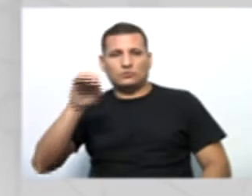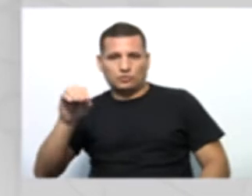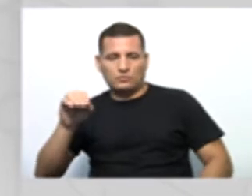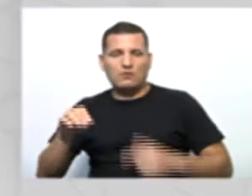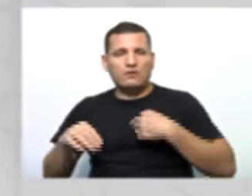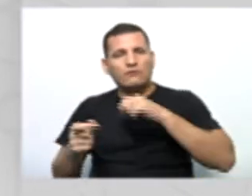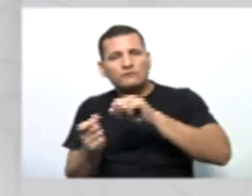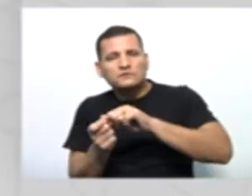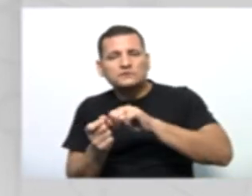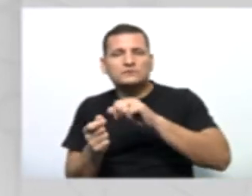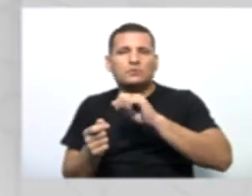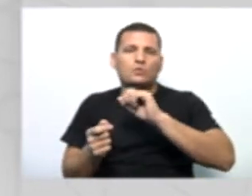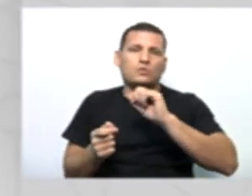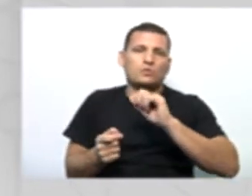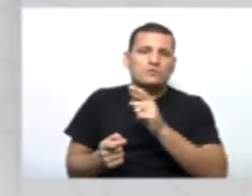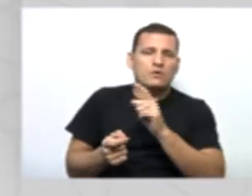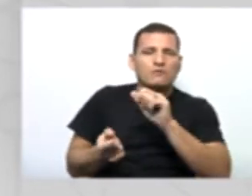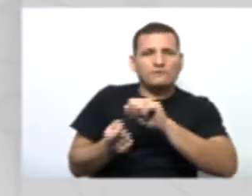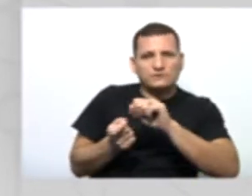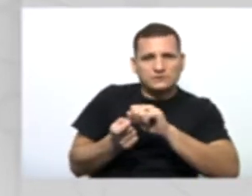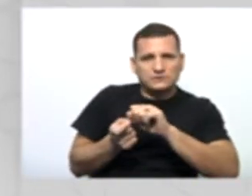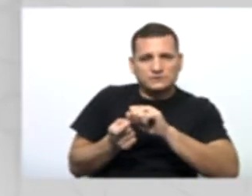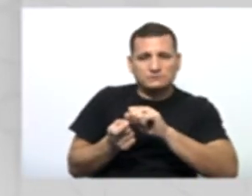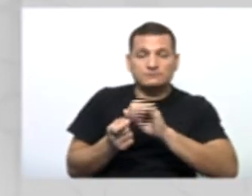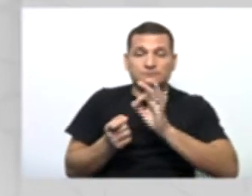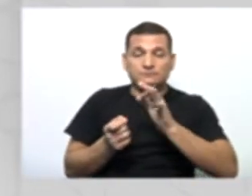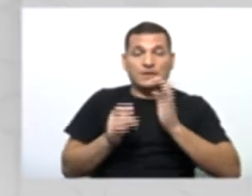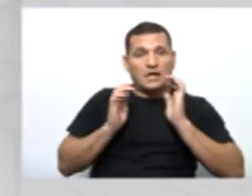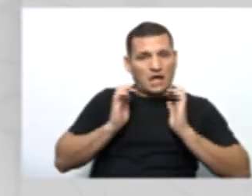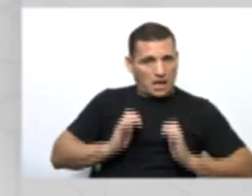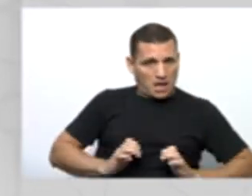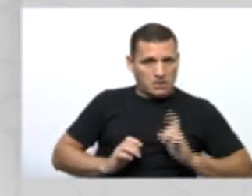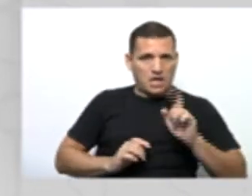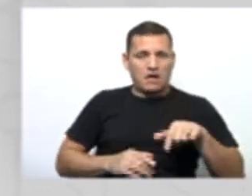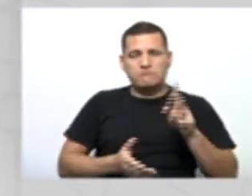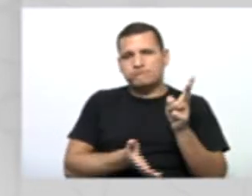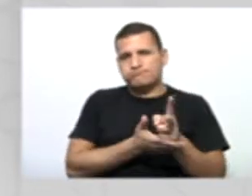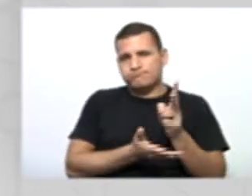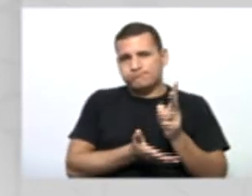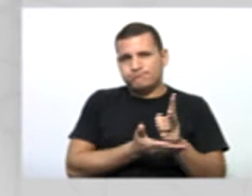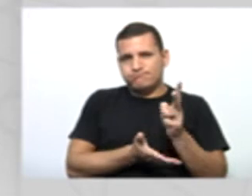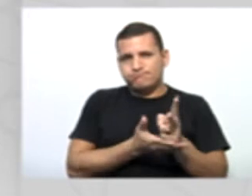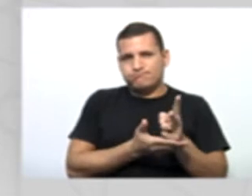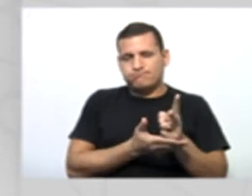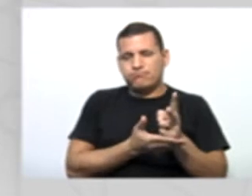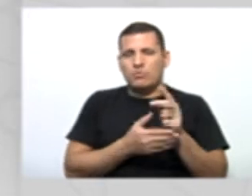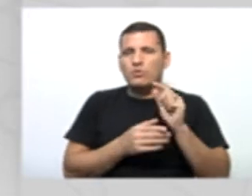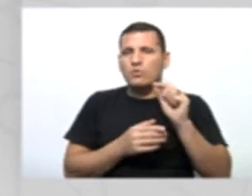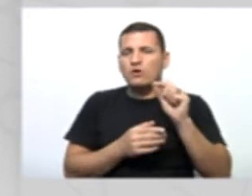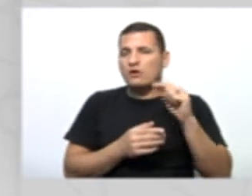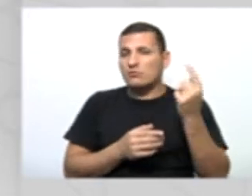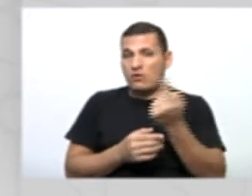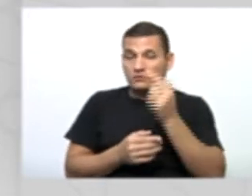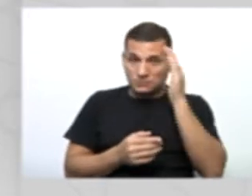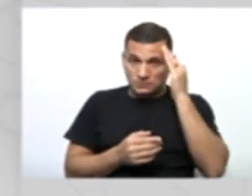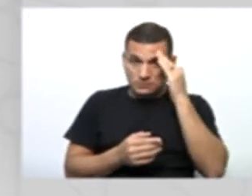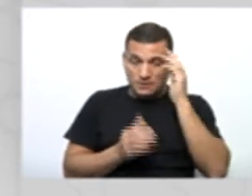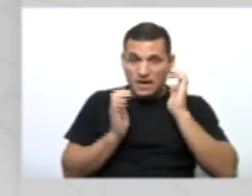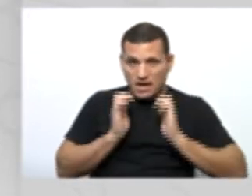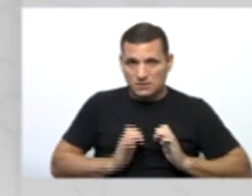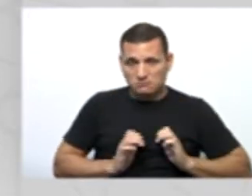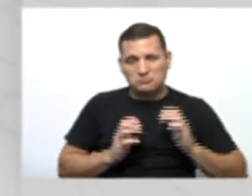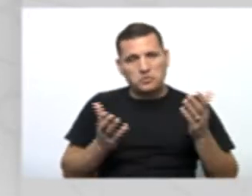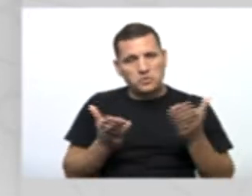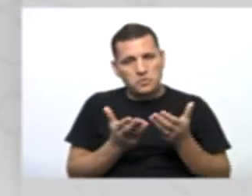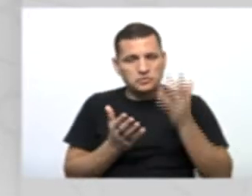certo, porque era errado. A ética é permanente, o que nós entendemos por ética acontece hoje, vai acontecer amanhã, e